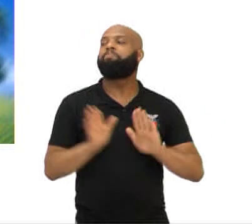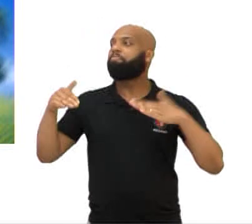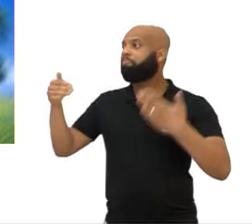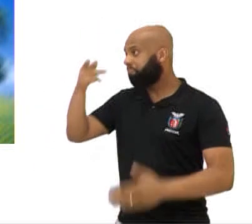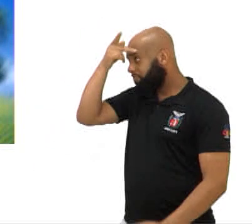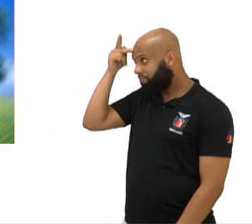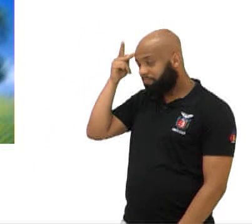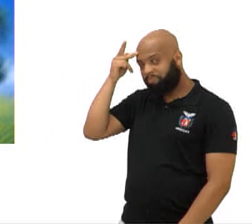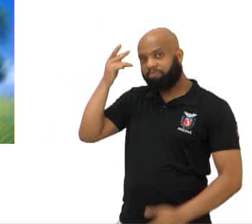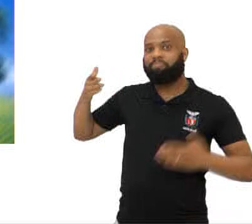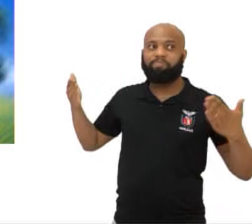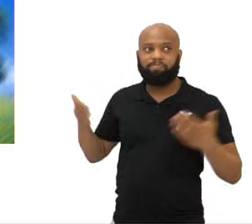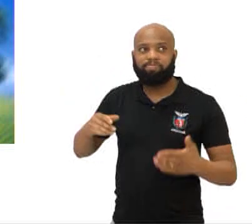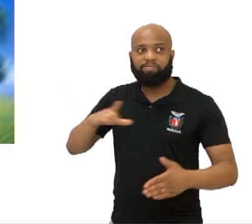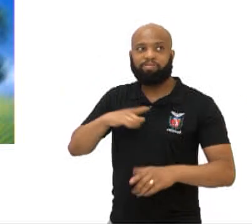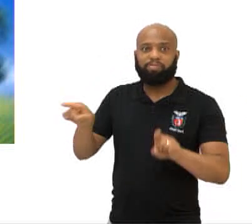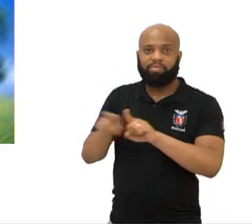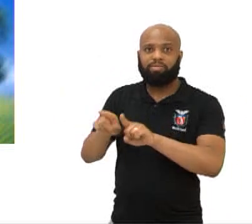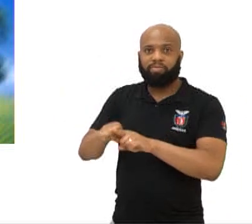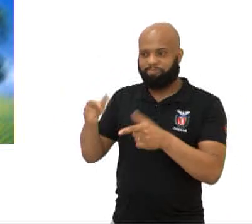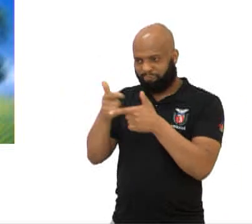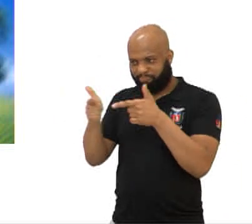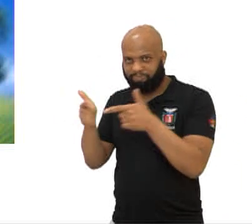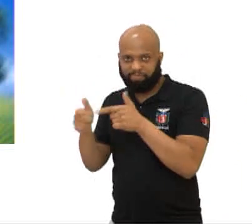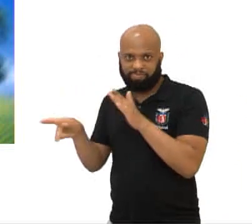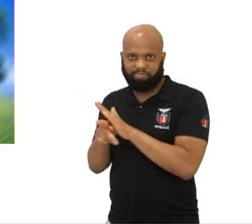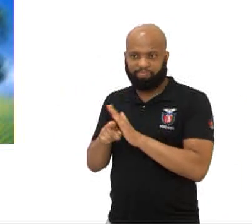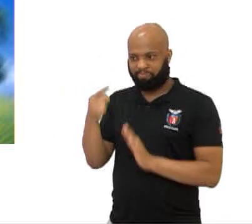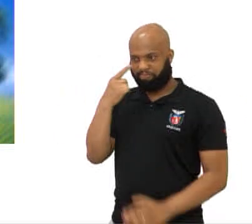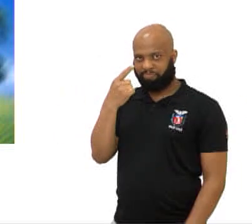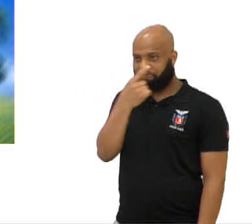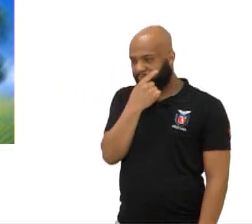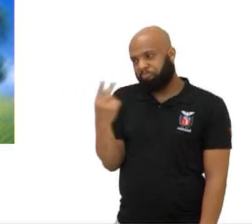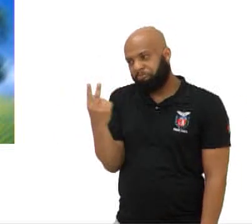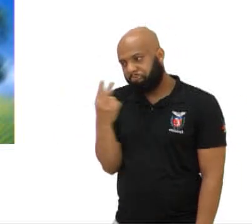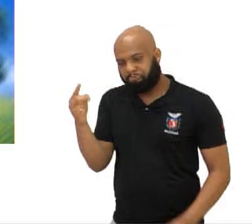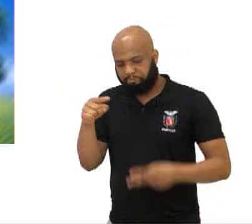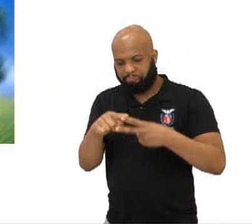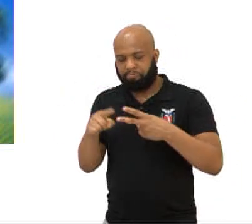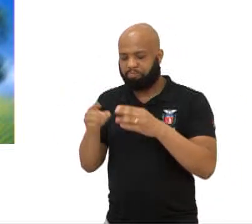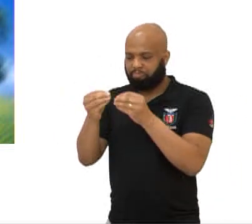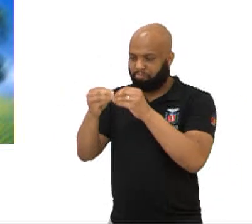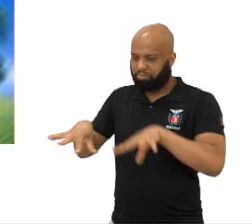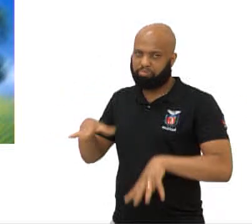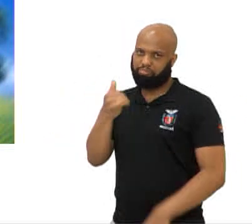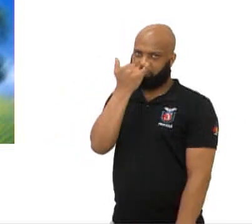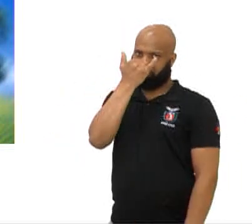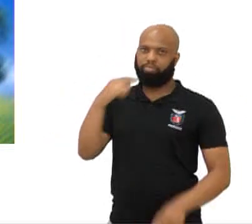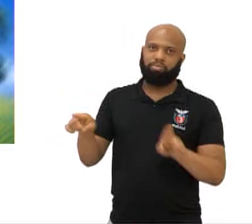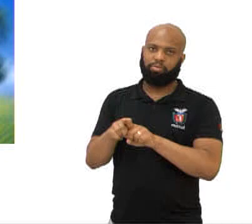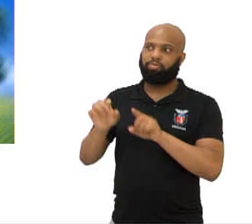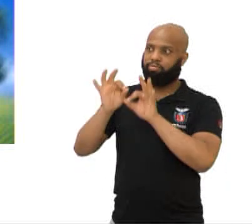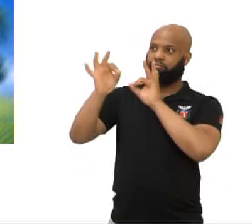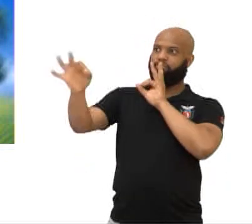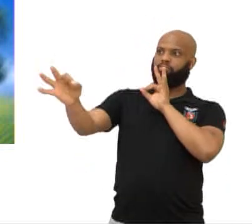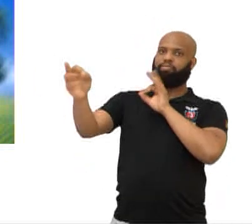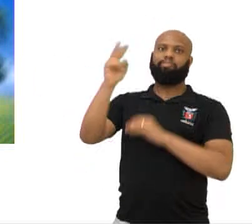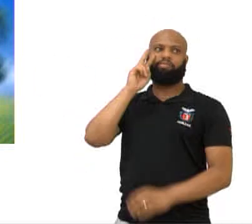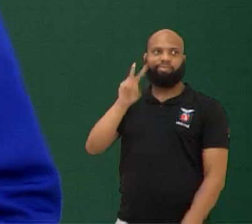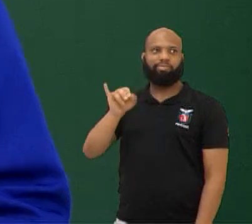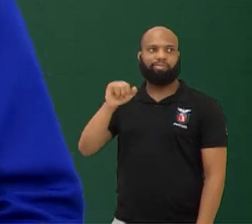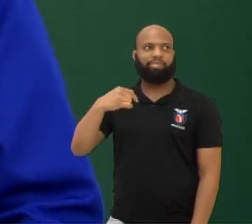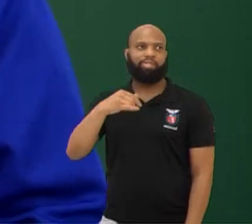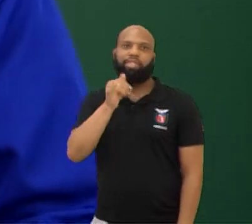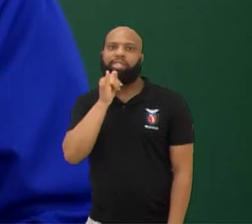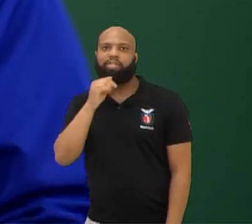pessoal, eu tenho também essa questão da problemática do astigmatismo que prejudica ainda mais essa distância de visão. Então, se eu